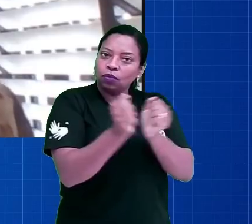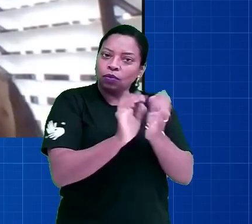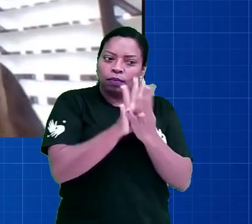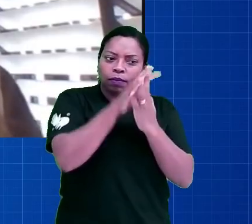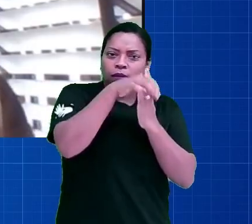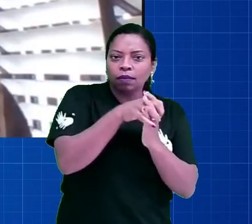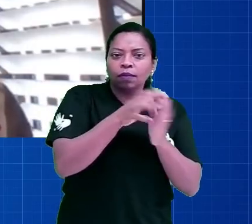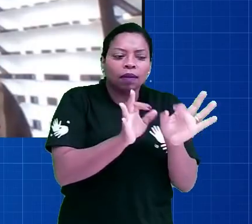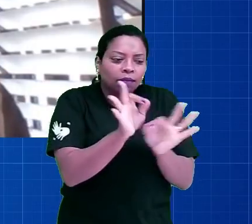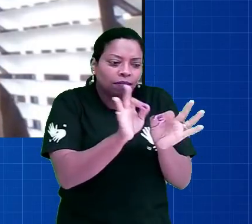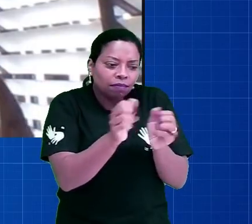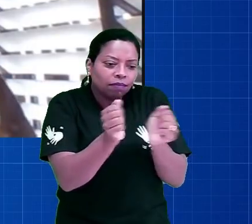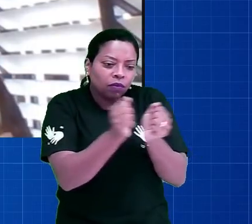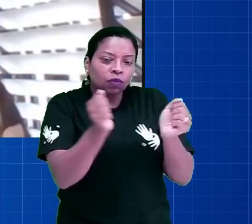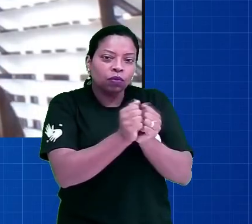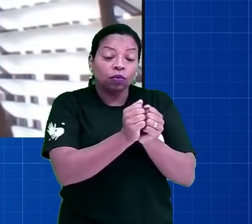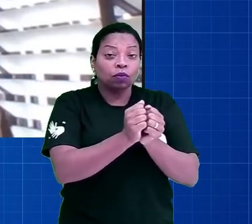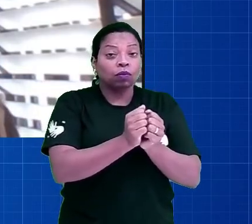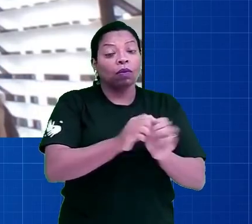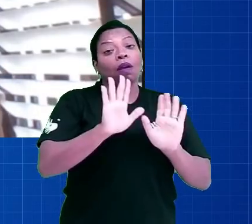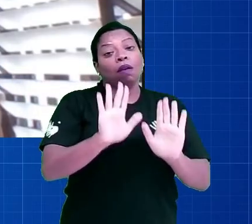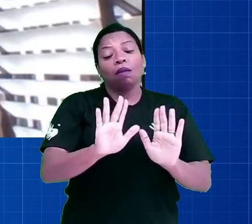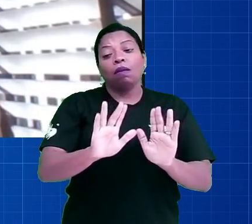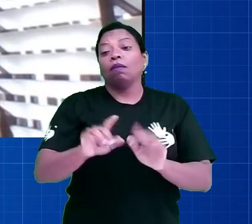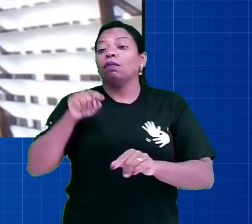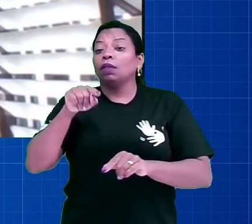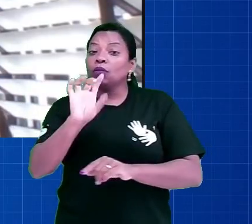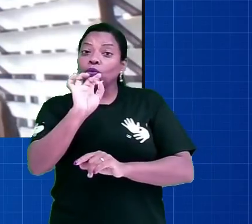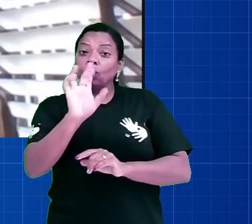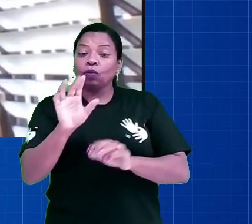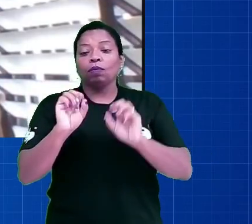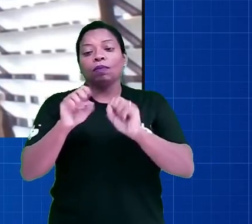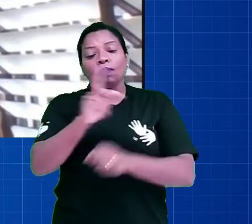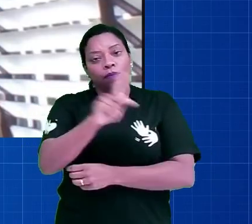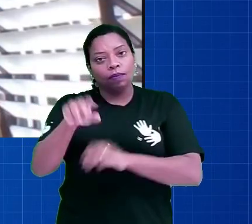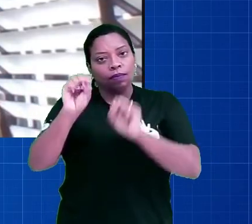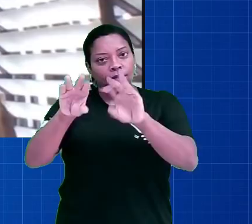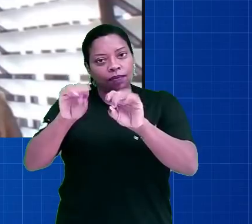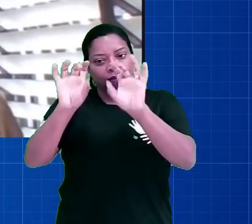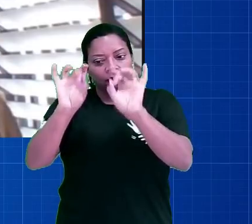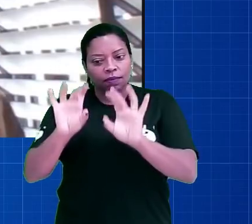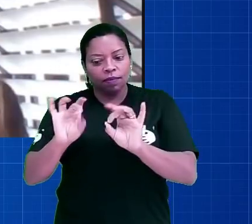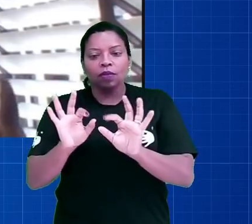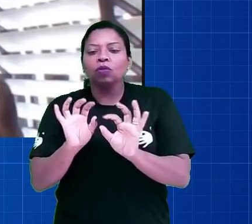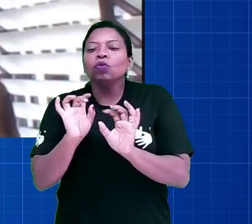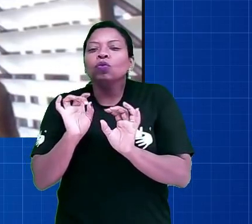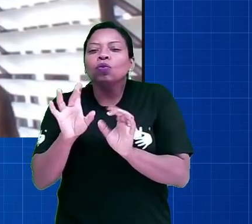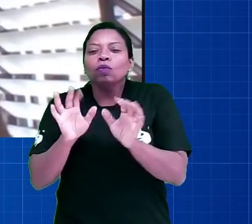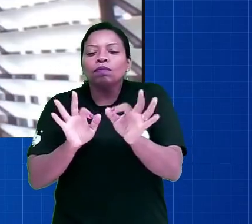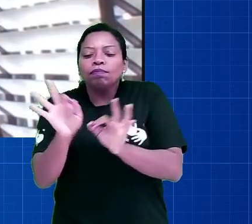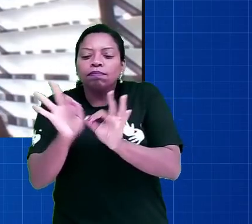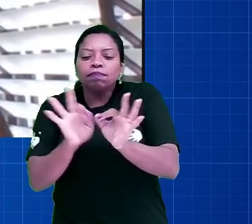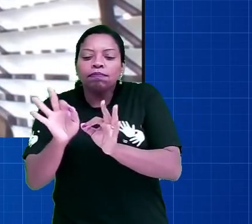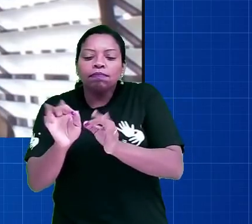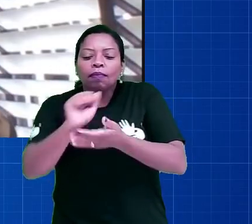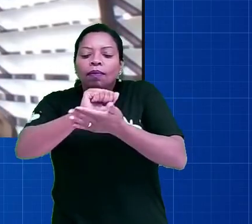feito pelos dois professores. Então, não são atividades, por exemplo, que o professor da educação especial vai, observa o aluno,